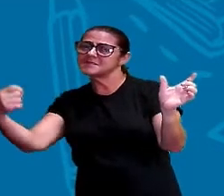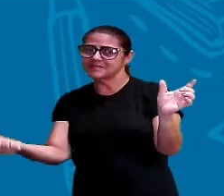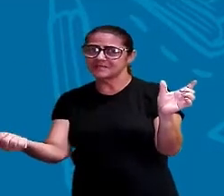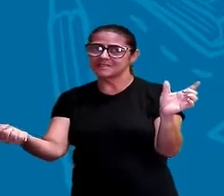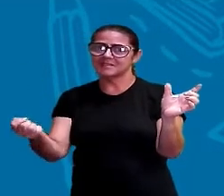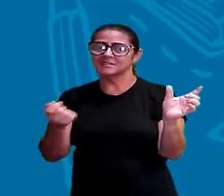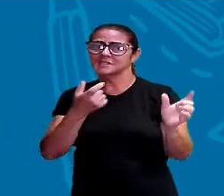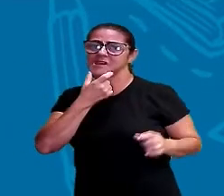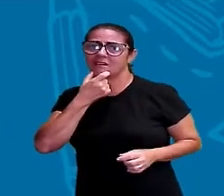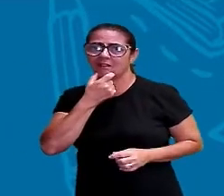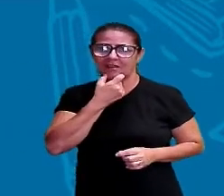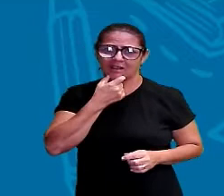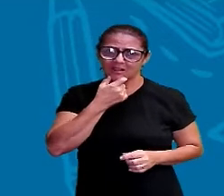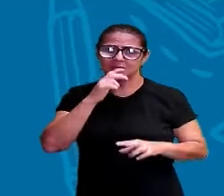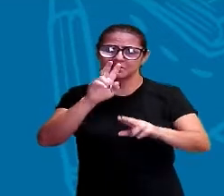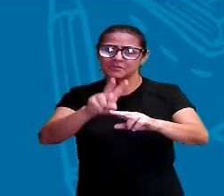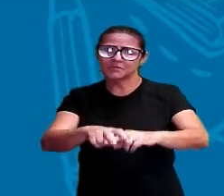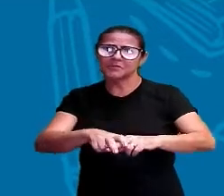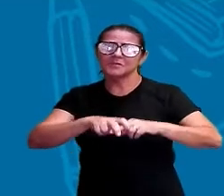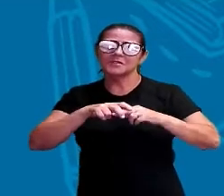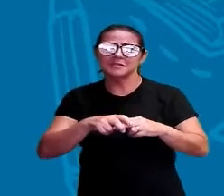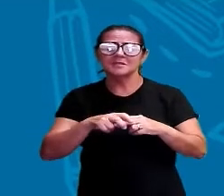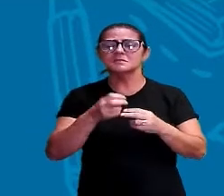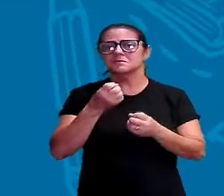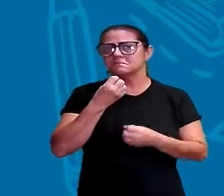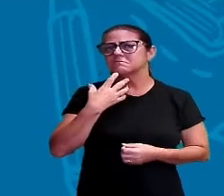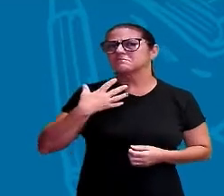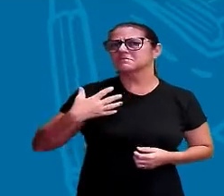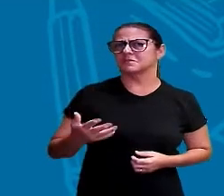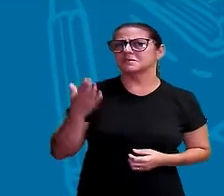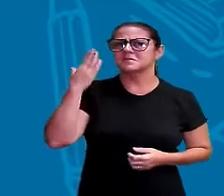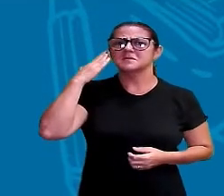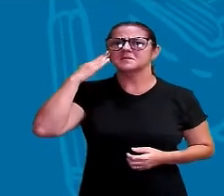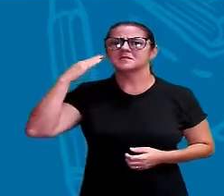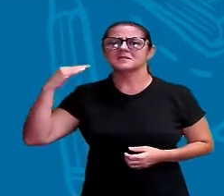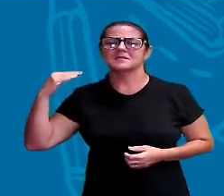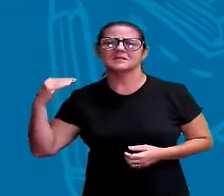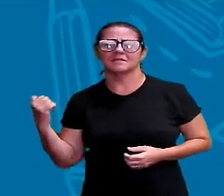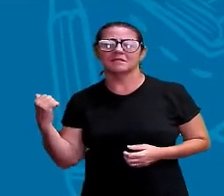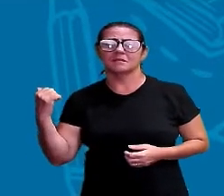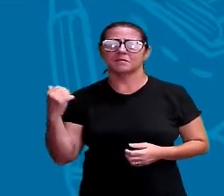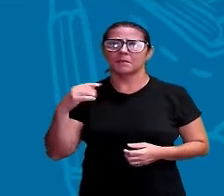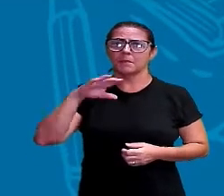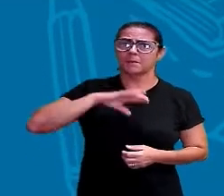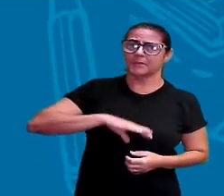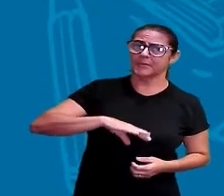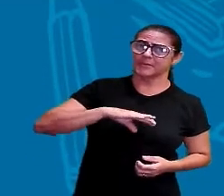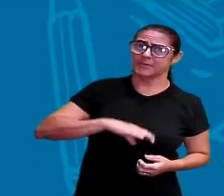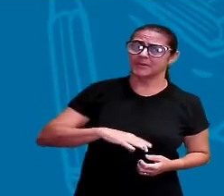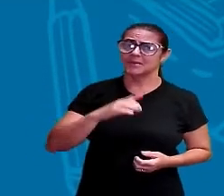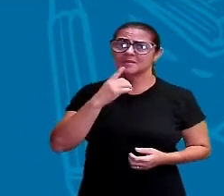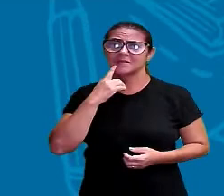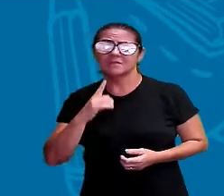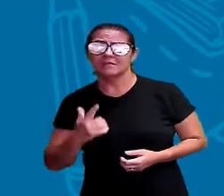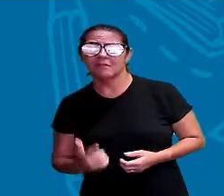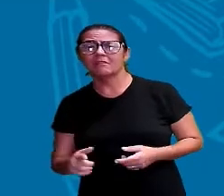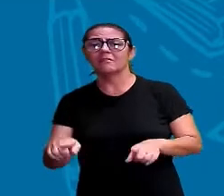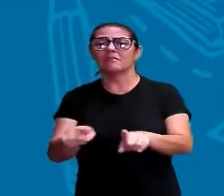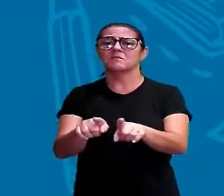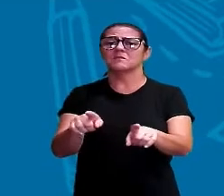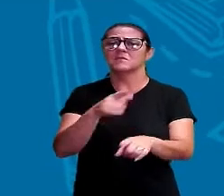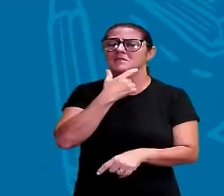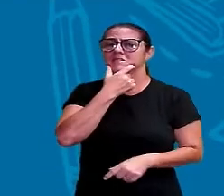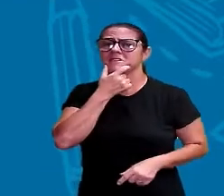em inglês. Por isso que é muito bom a gente saber tanto em língua portuguesa quanto em língua inglesa